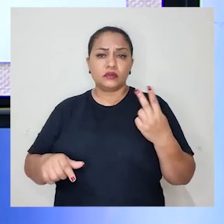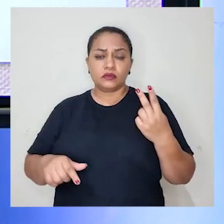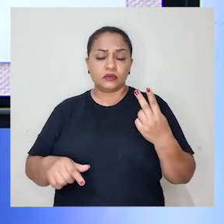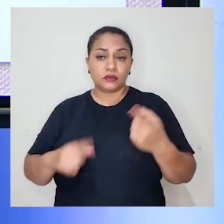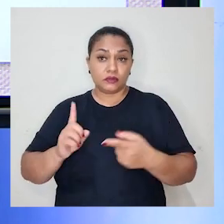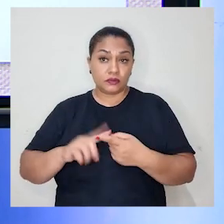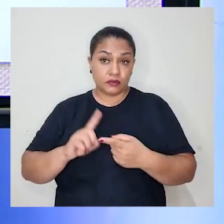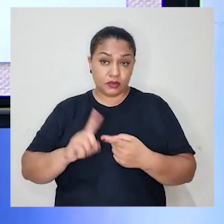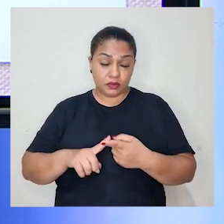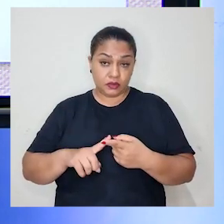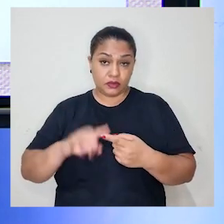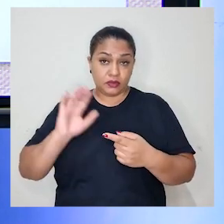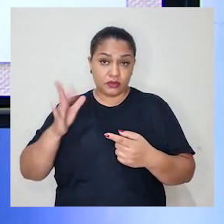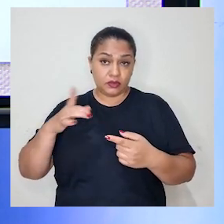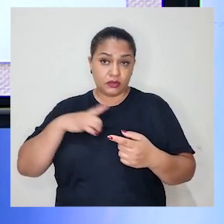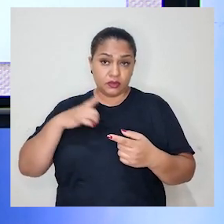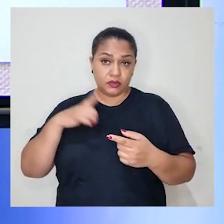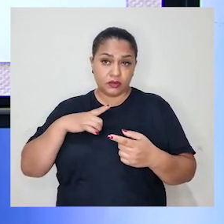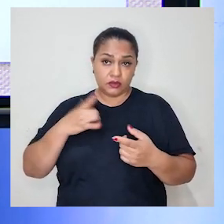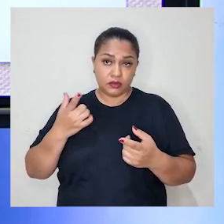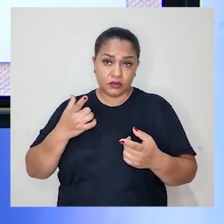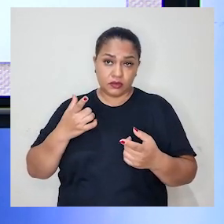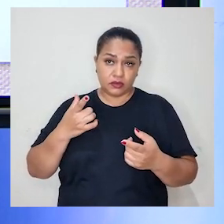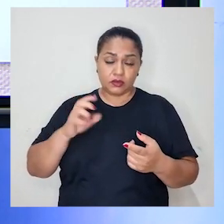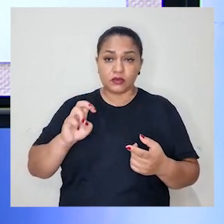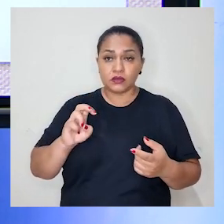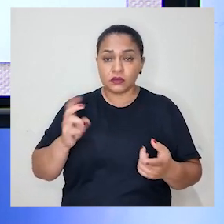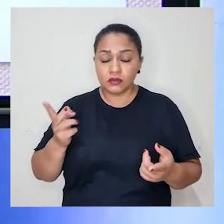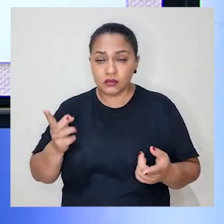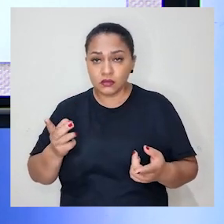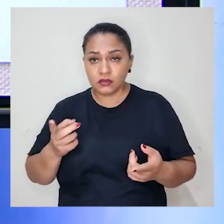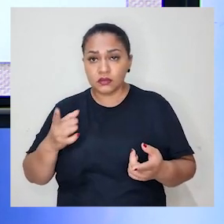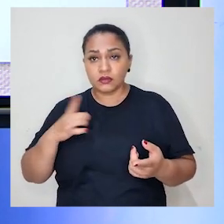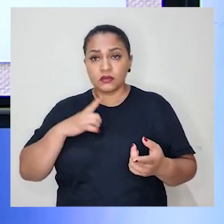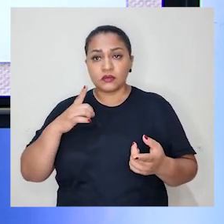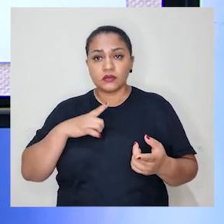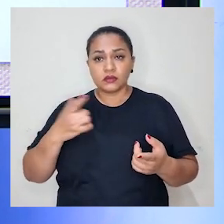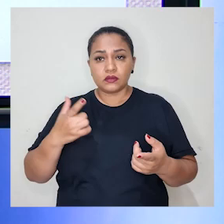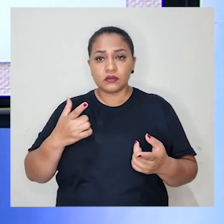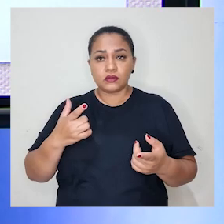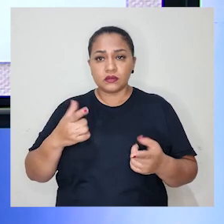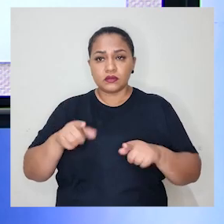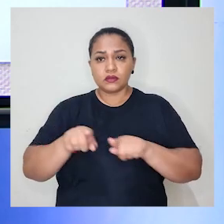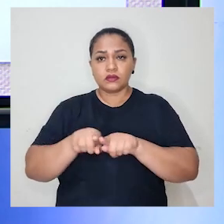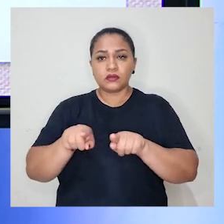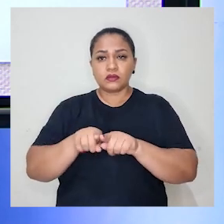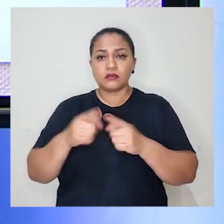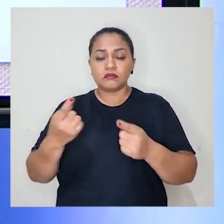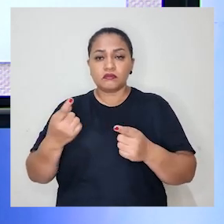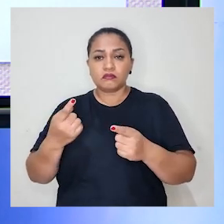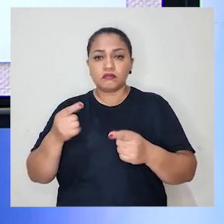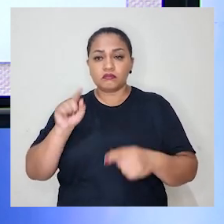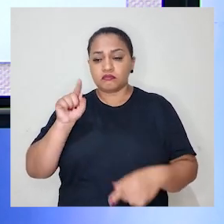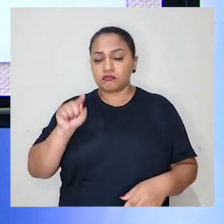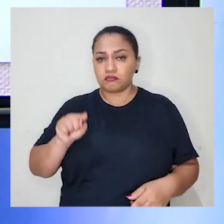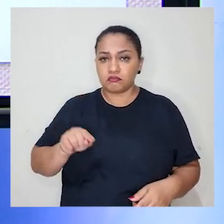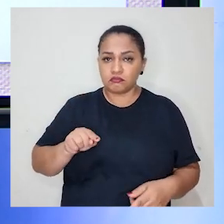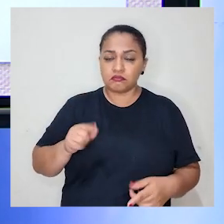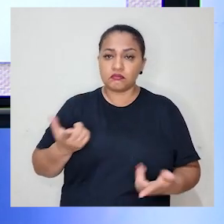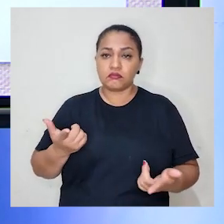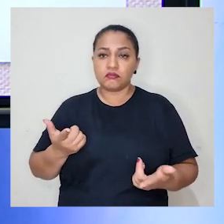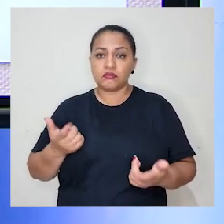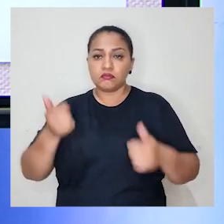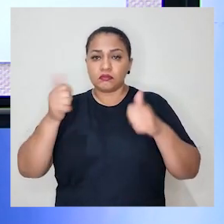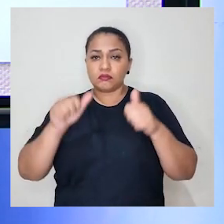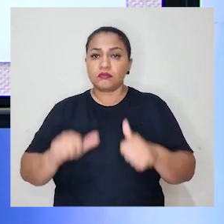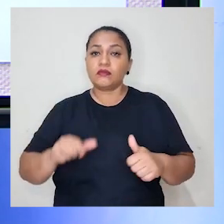duas? Porque, ó, aqui já tem o que termina em 5, nessa aqui tem esse que termina em 5 também, então a gente elimina as outras